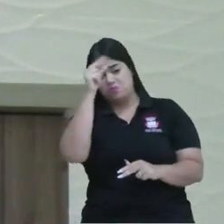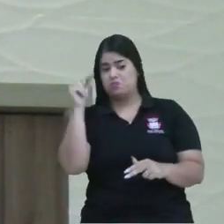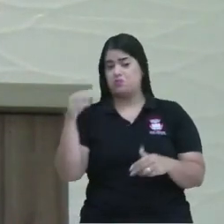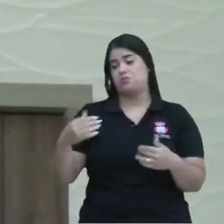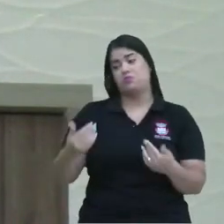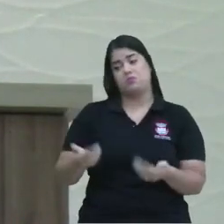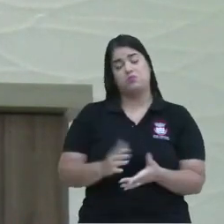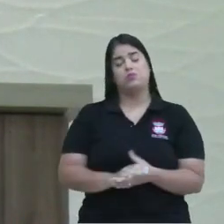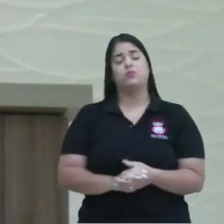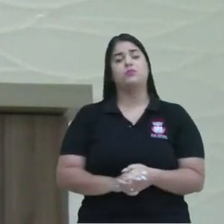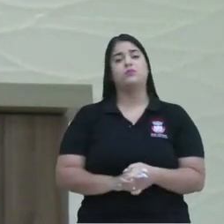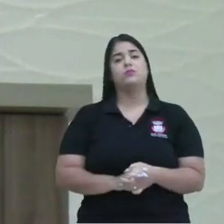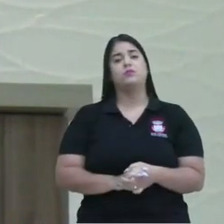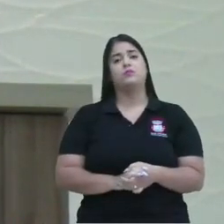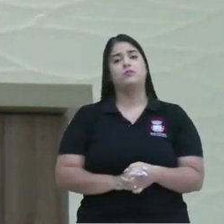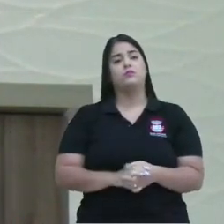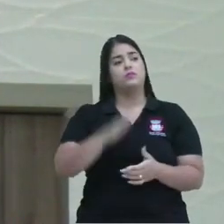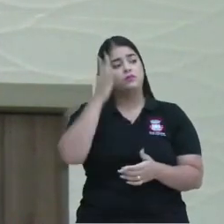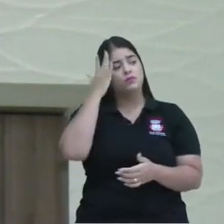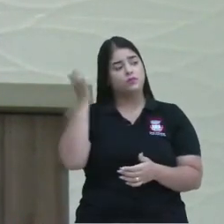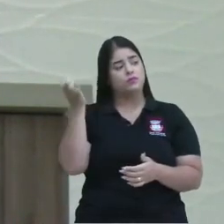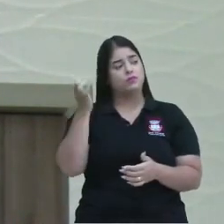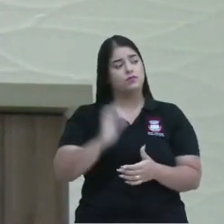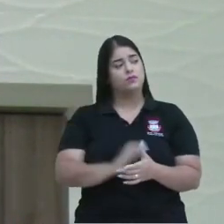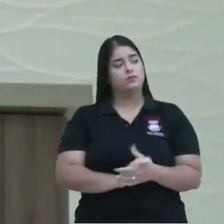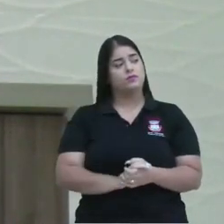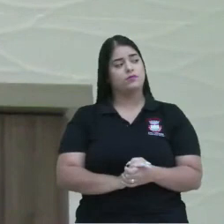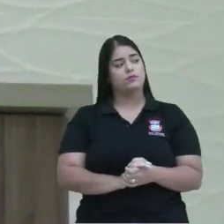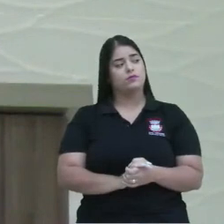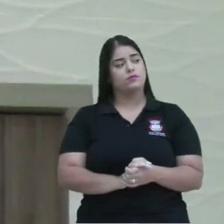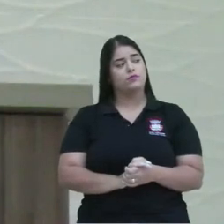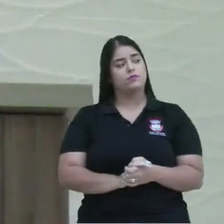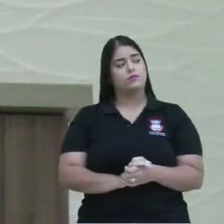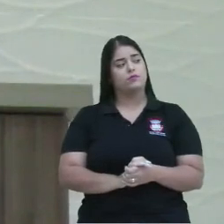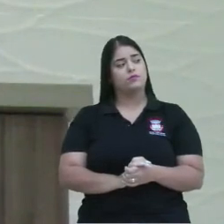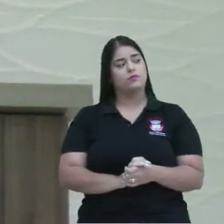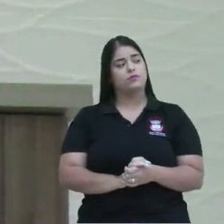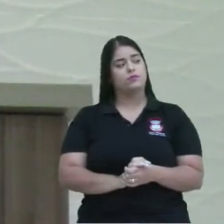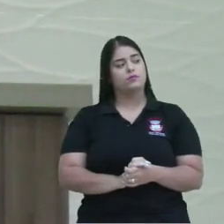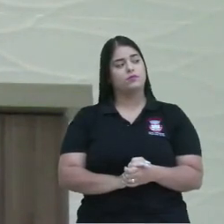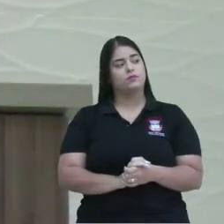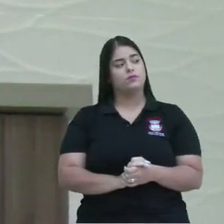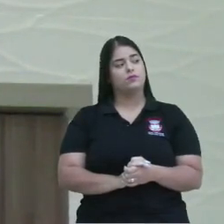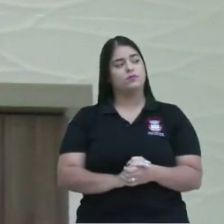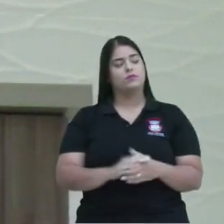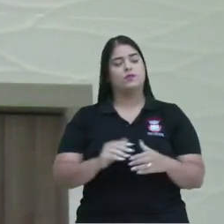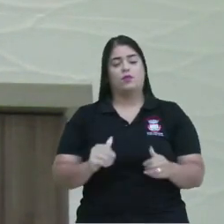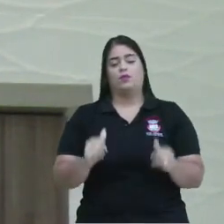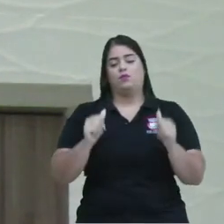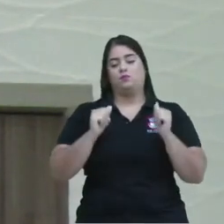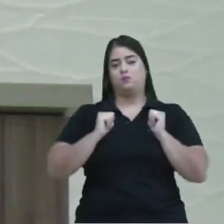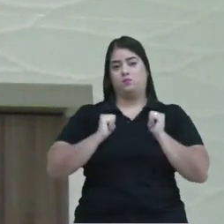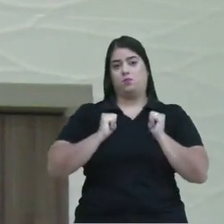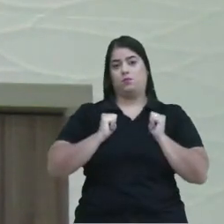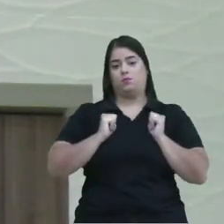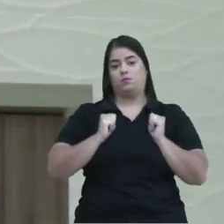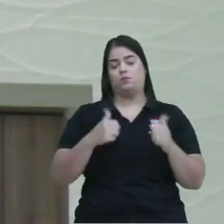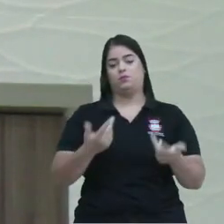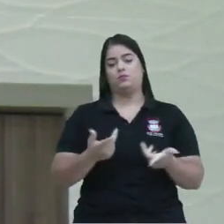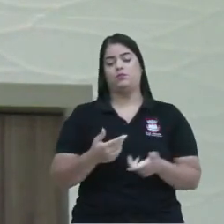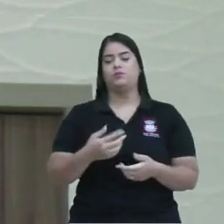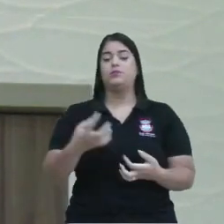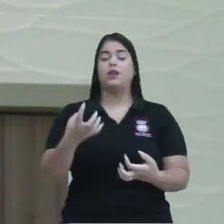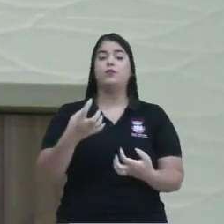Isso aí, eu sei de tudo. É outro ditado que tem aqui em São Bento. Eu sei de tudo. Mas, eu também